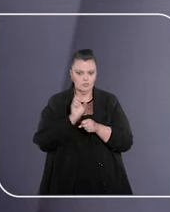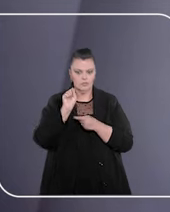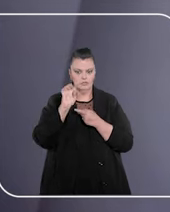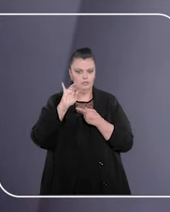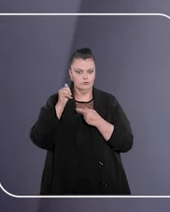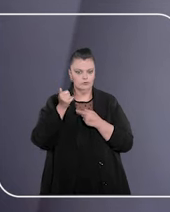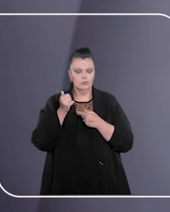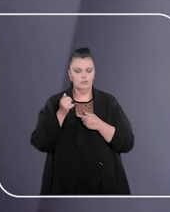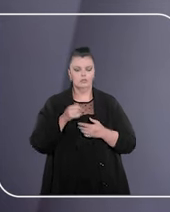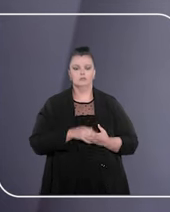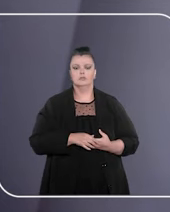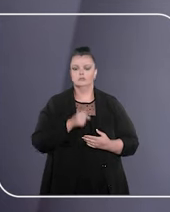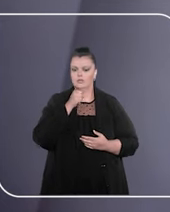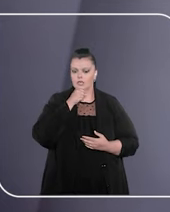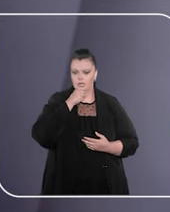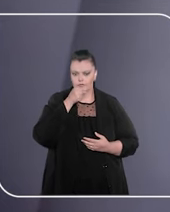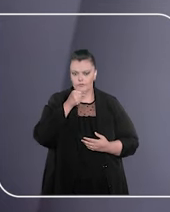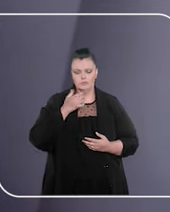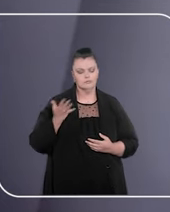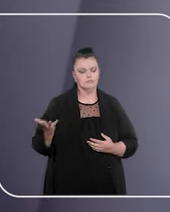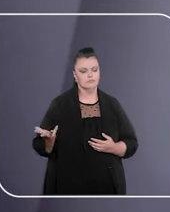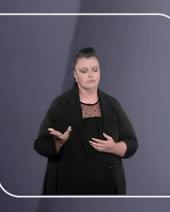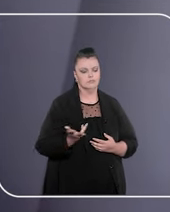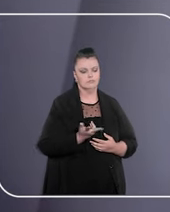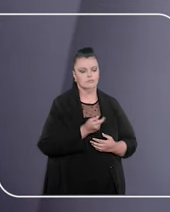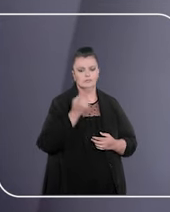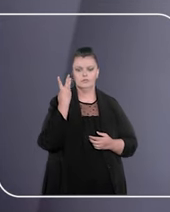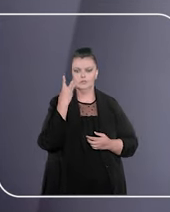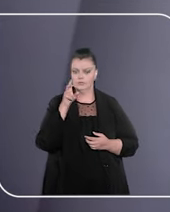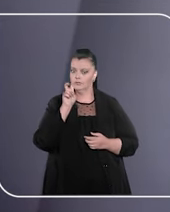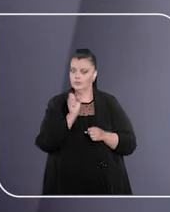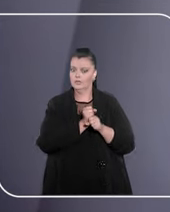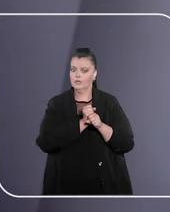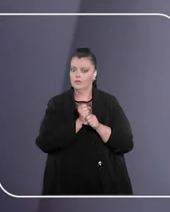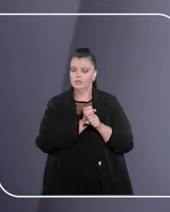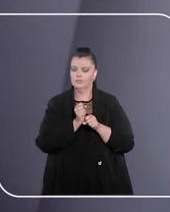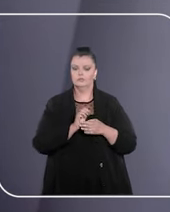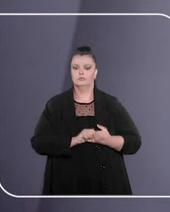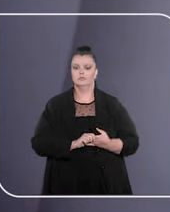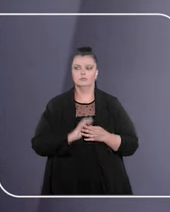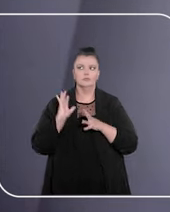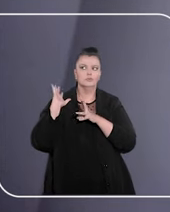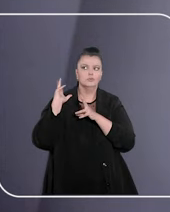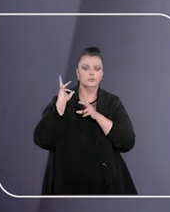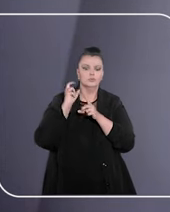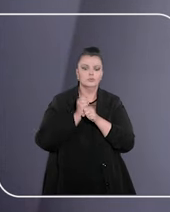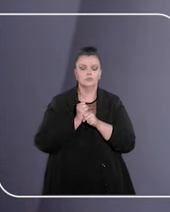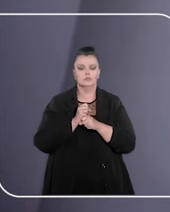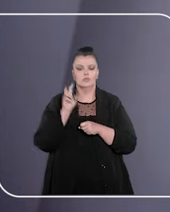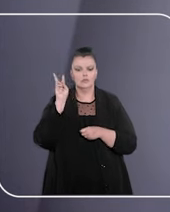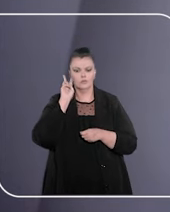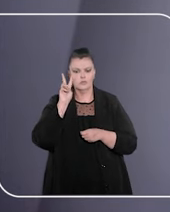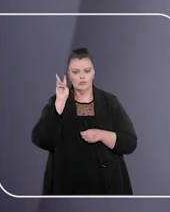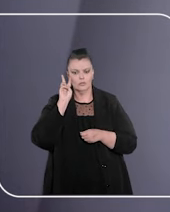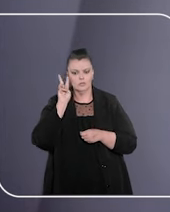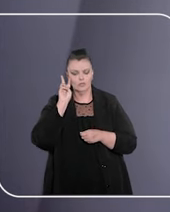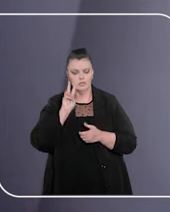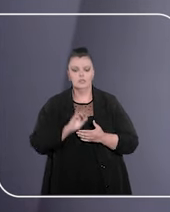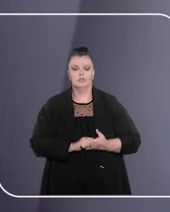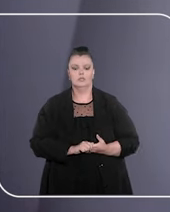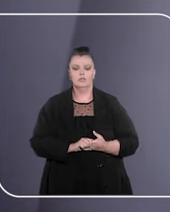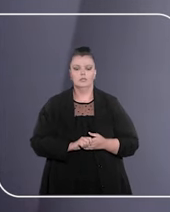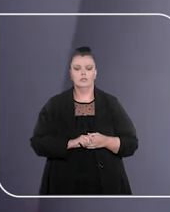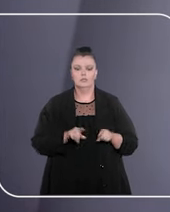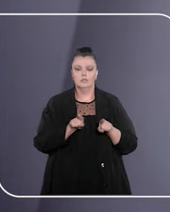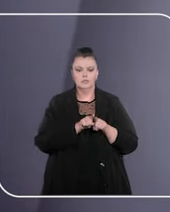honra poder entrevistar dois personagens tão importantes nesses 35 anos de história do Tribunal da Cidadania, ambos